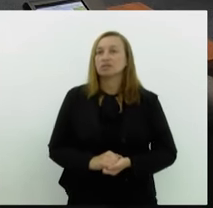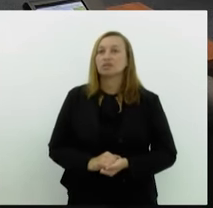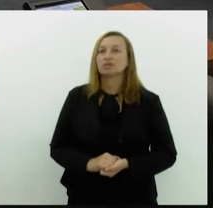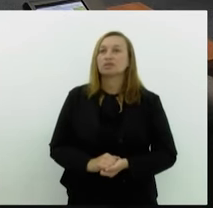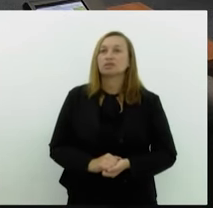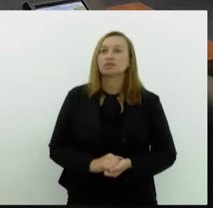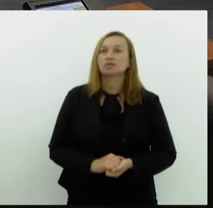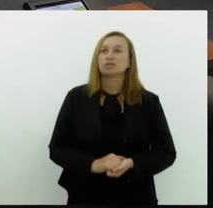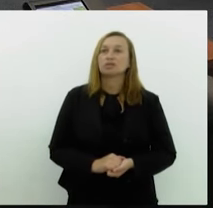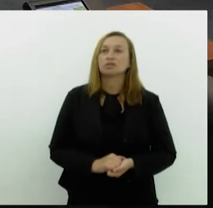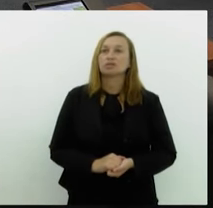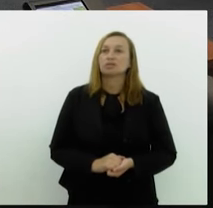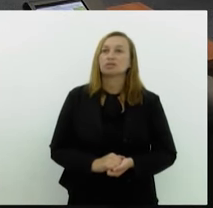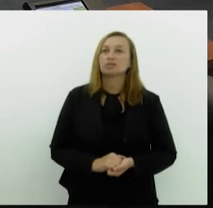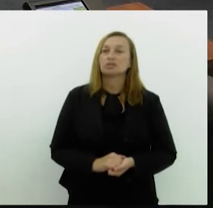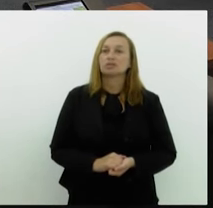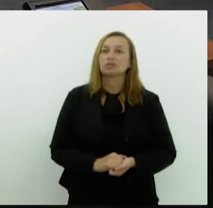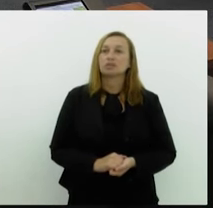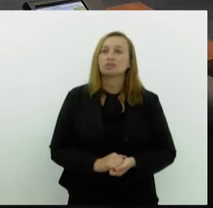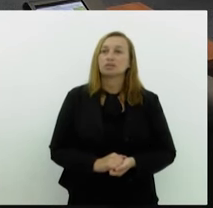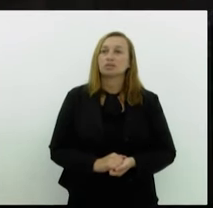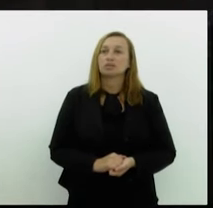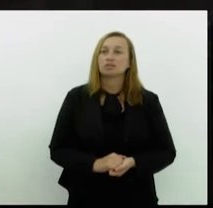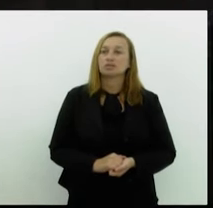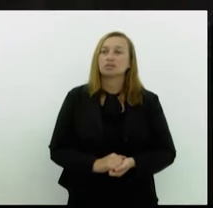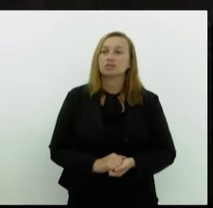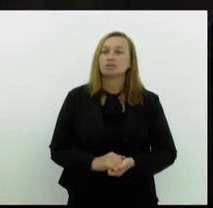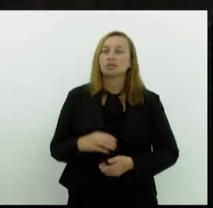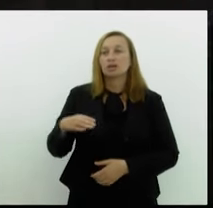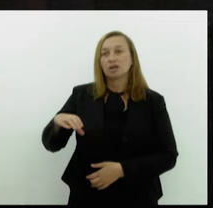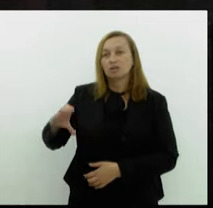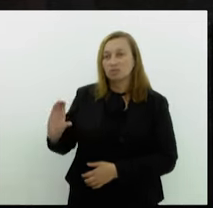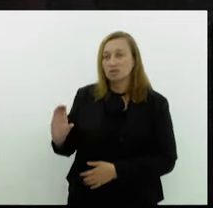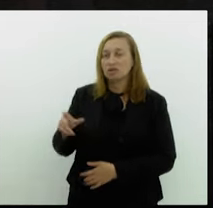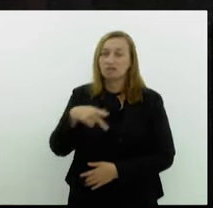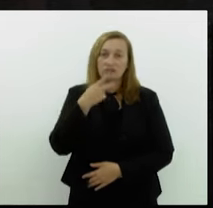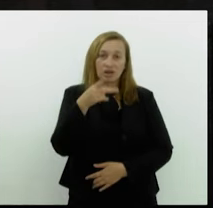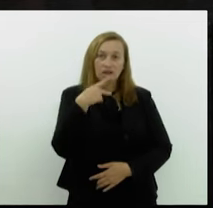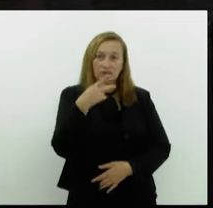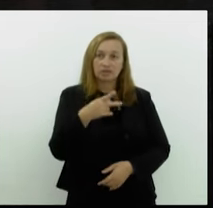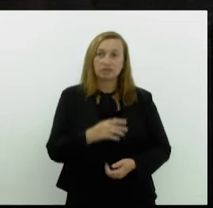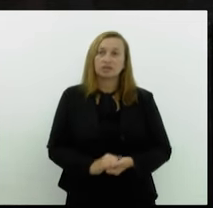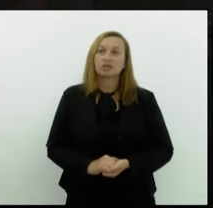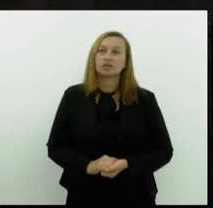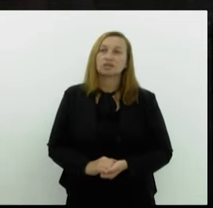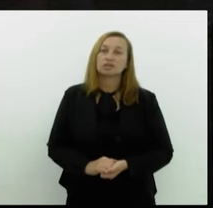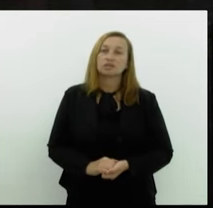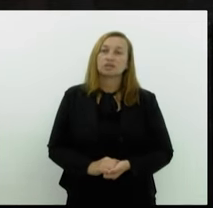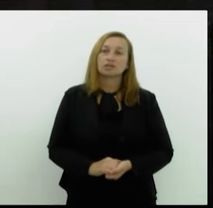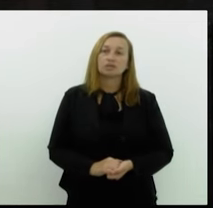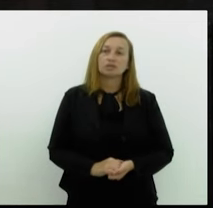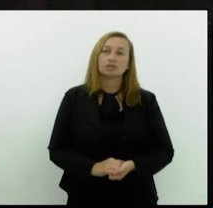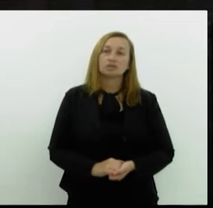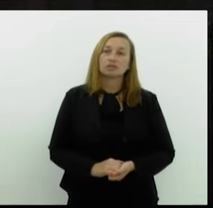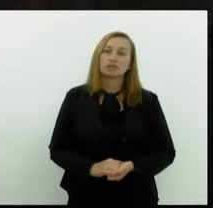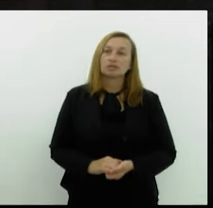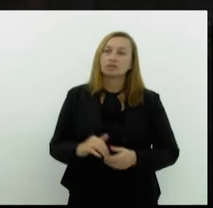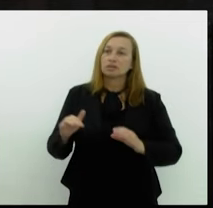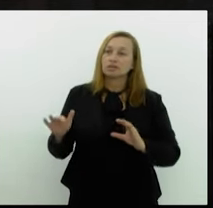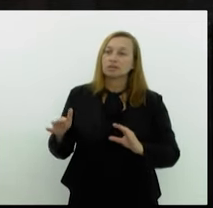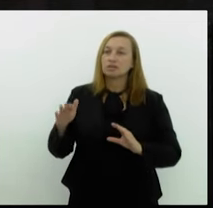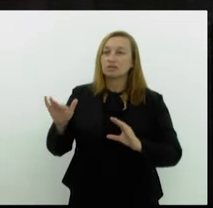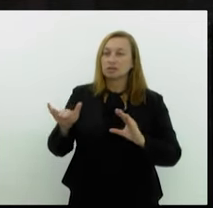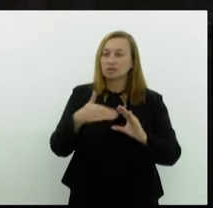o excelente à parte do deputado Carlos Mink, dizer que nessa mensagem encaminhada ao